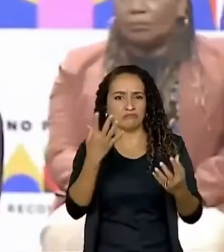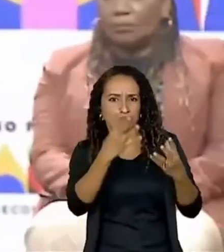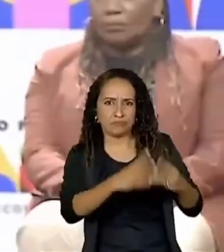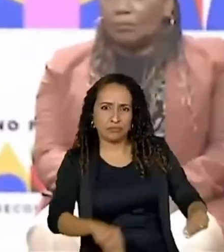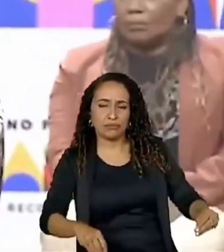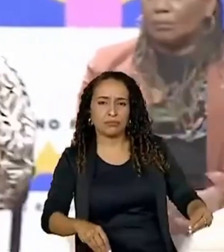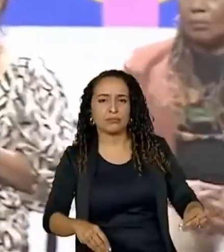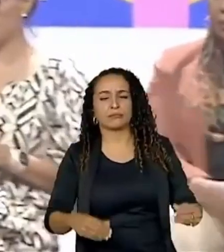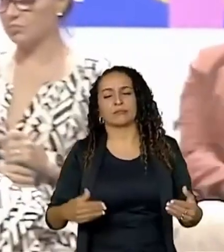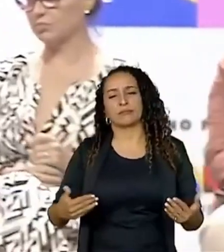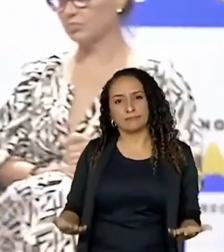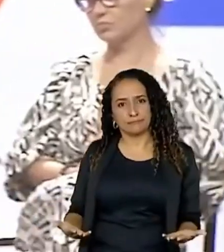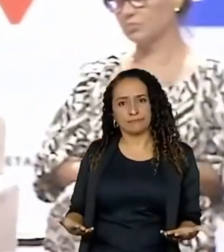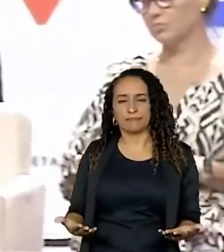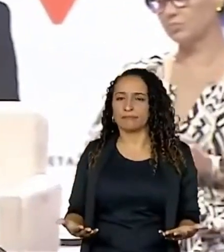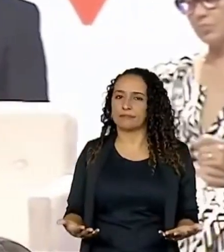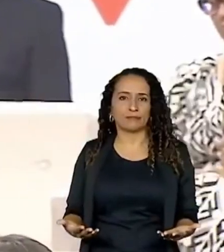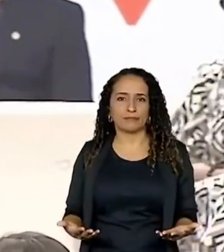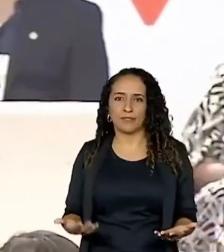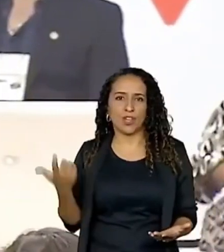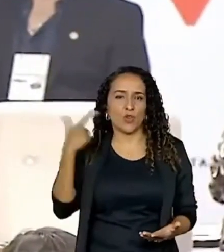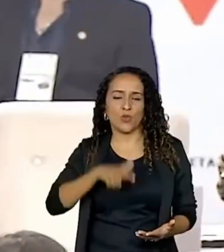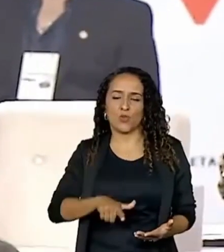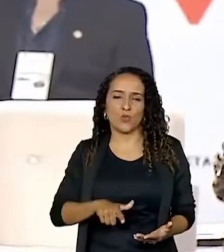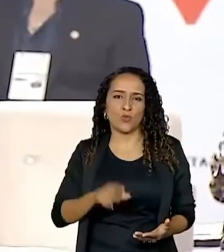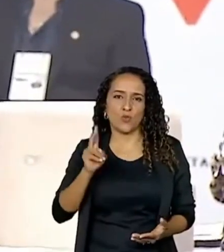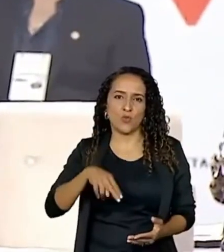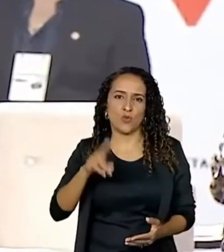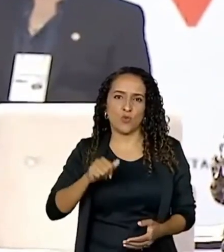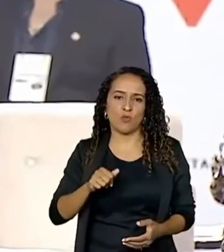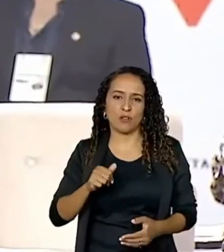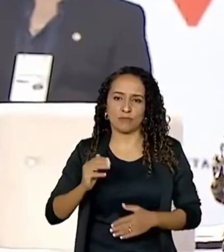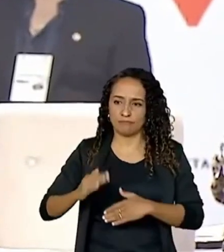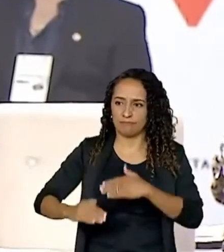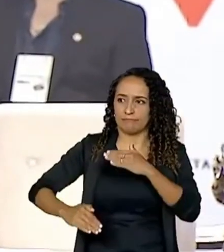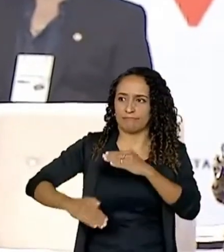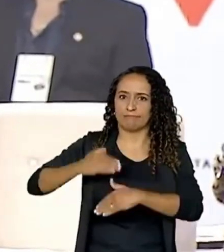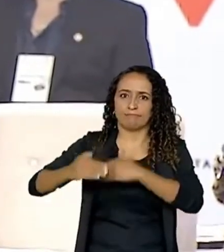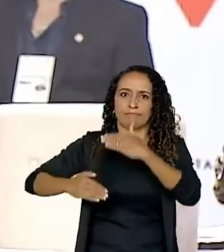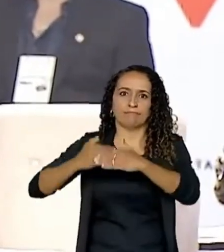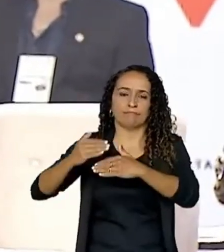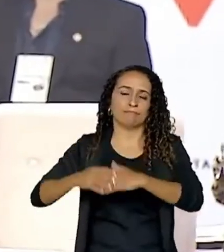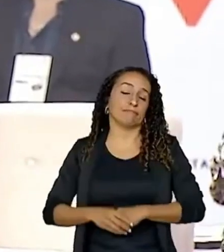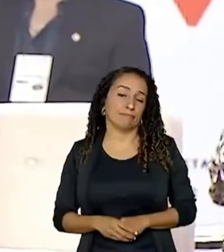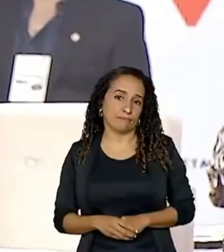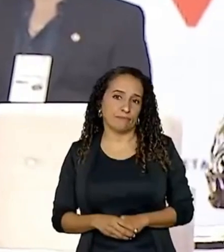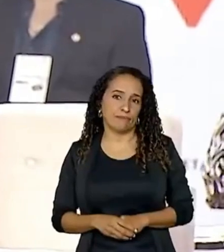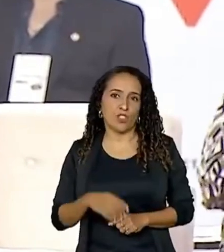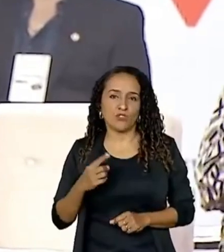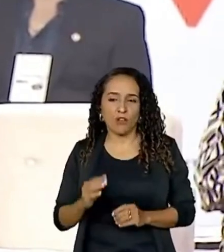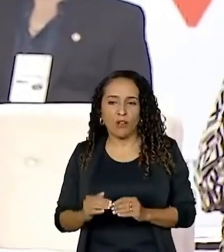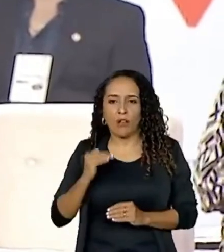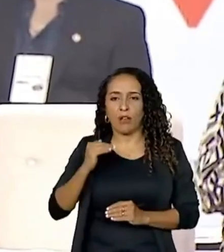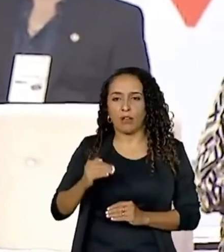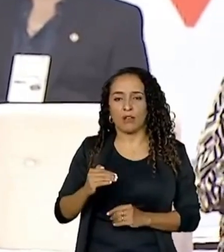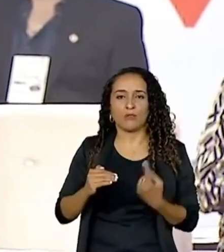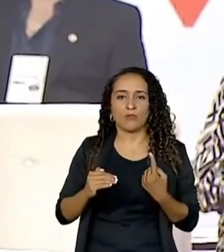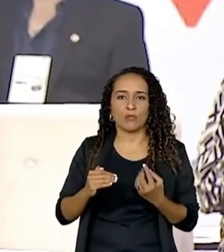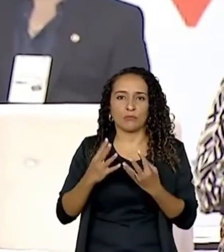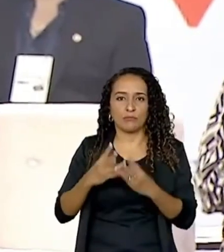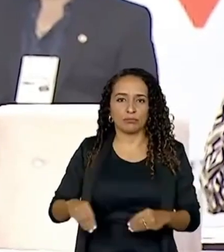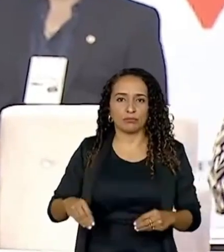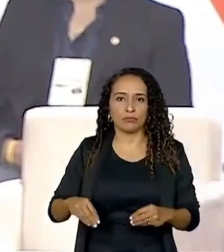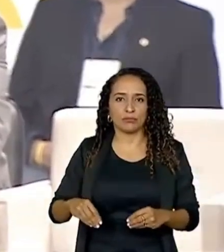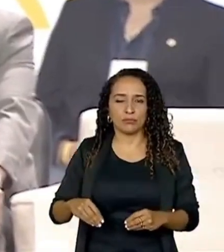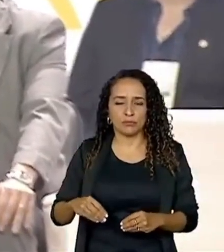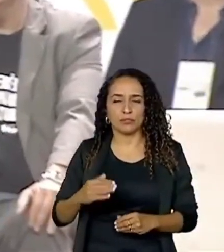governo e destrói. Assim a gente nunca consegue subir uma escada inteira. A gente sobe um degrau, ele derruba a gente